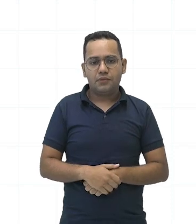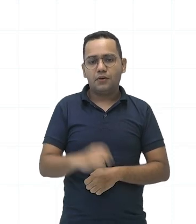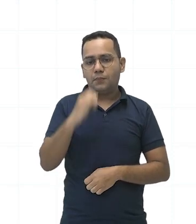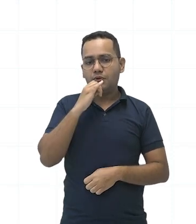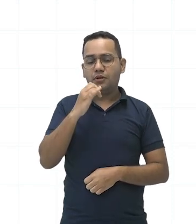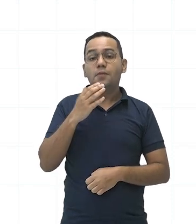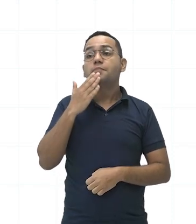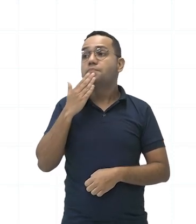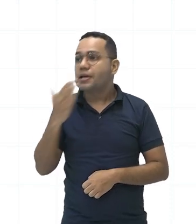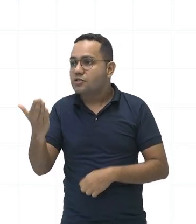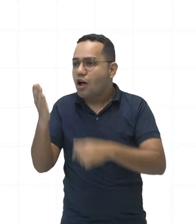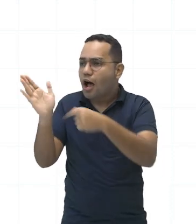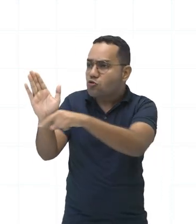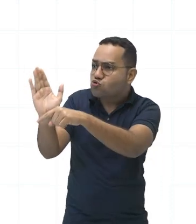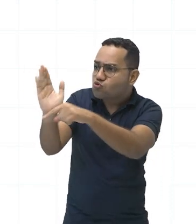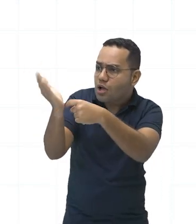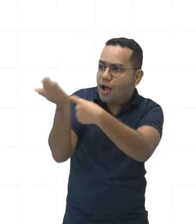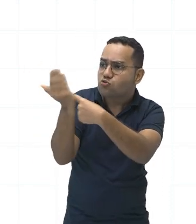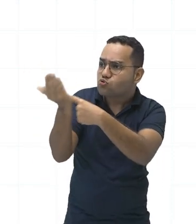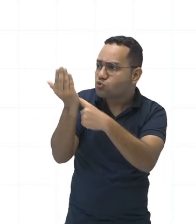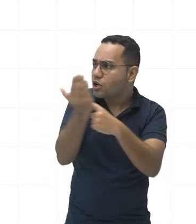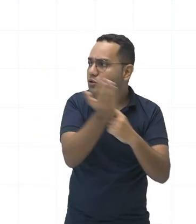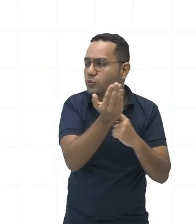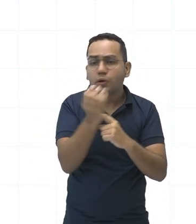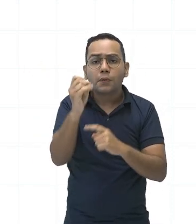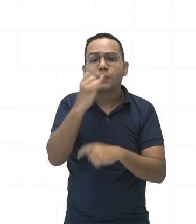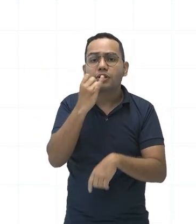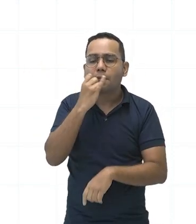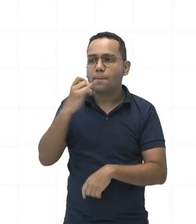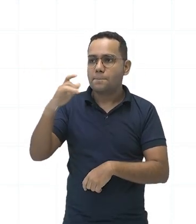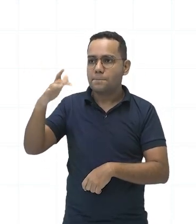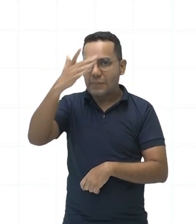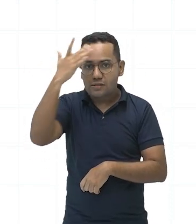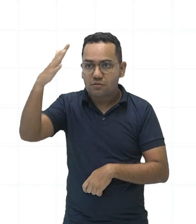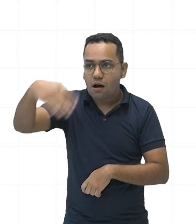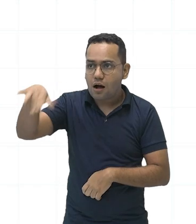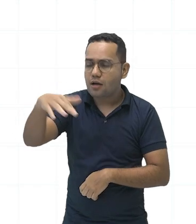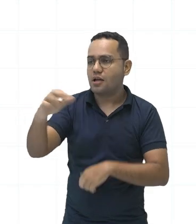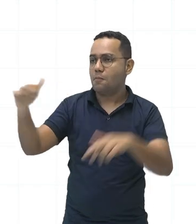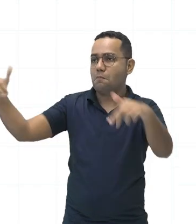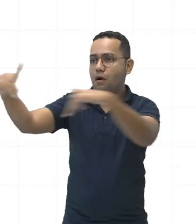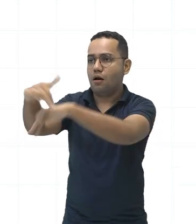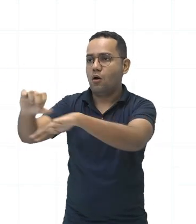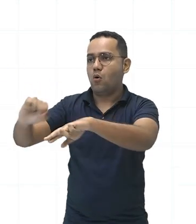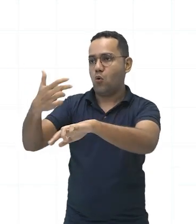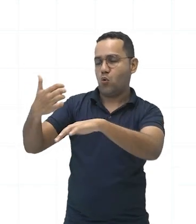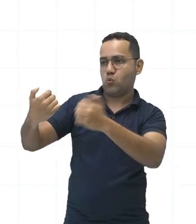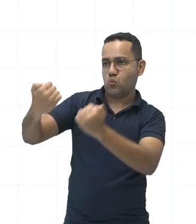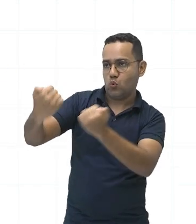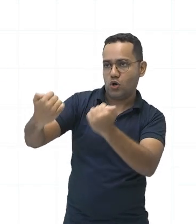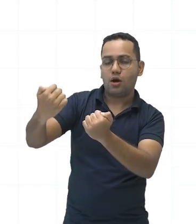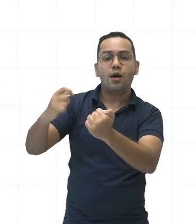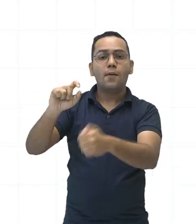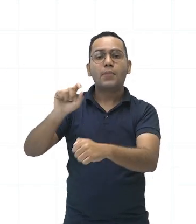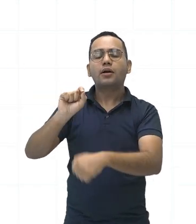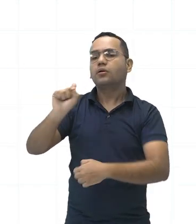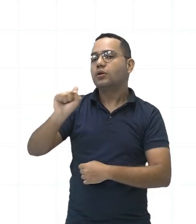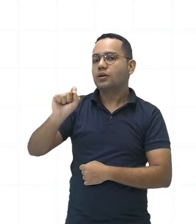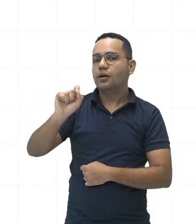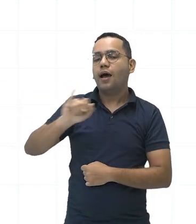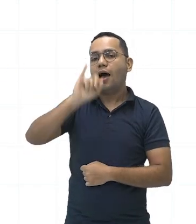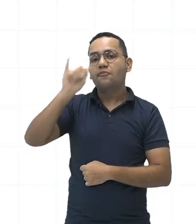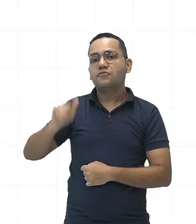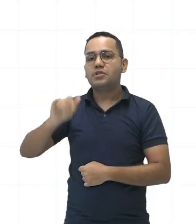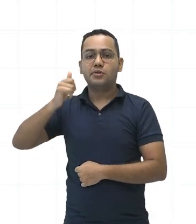telefone próximo, pedir para alguém que estiver de passagem por ali, para avisar o serviço de saúde, o SAMU, né? Lembrando